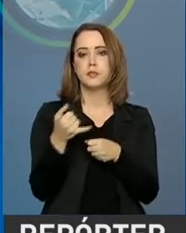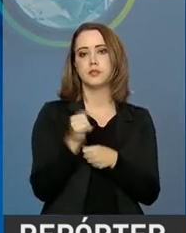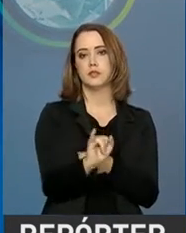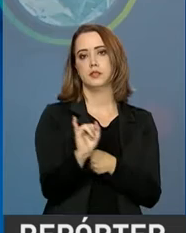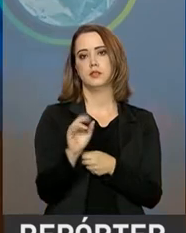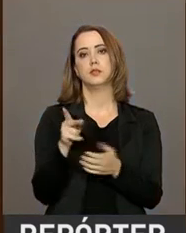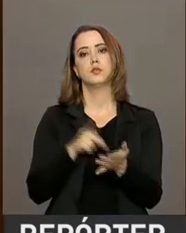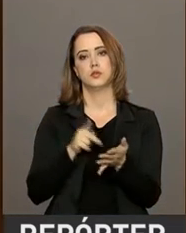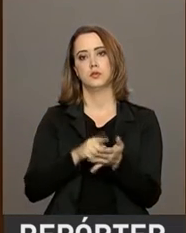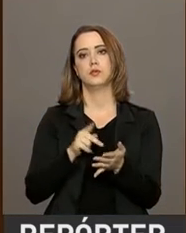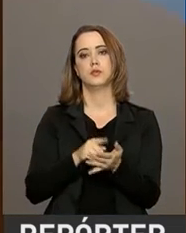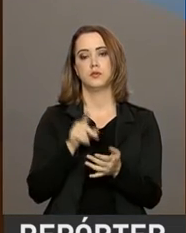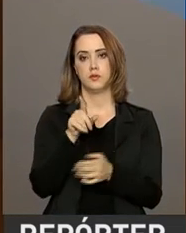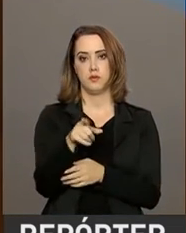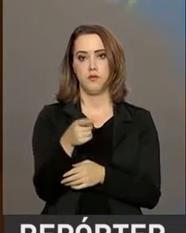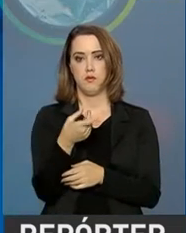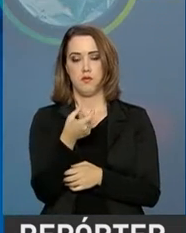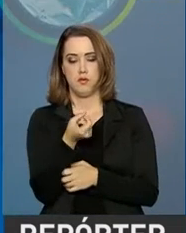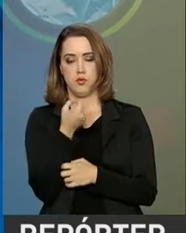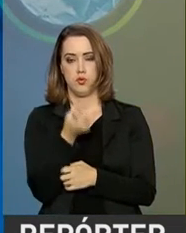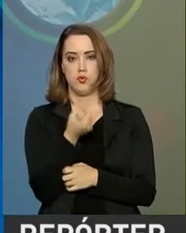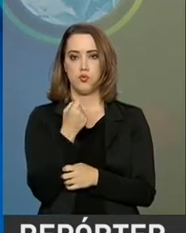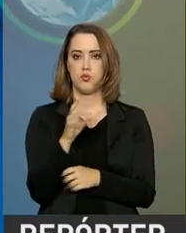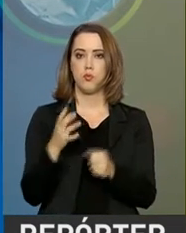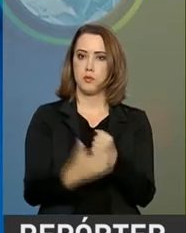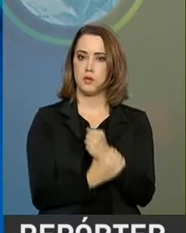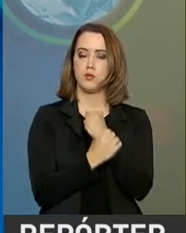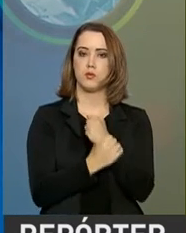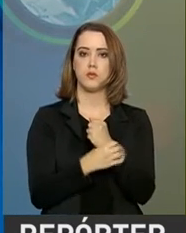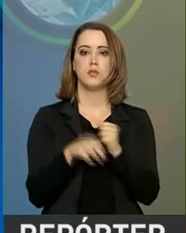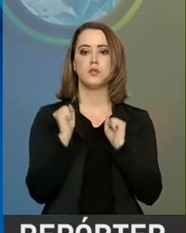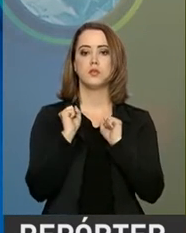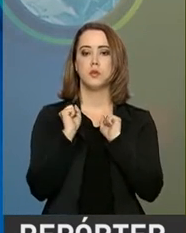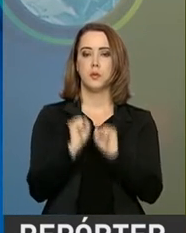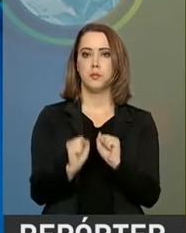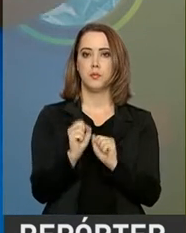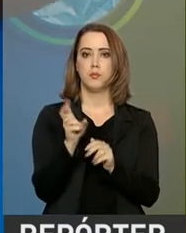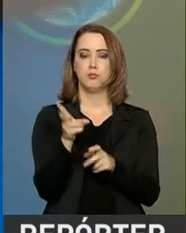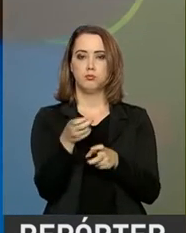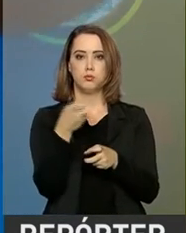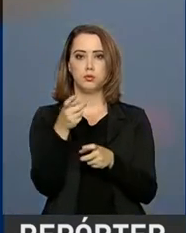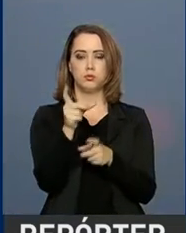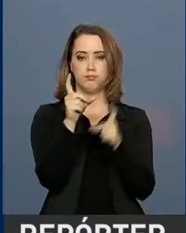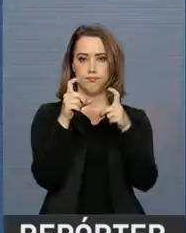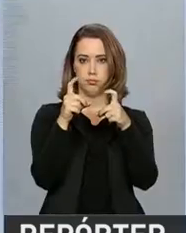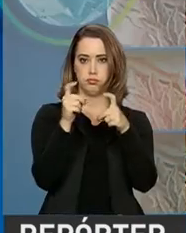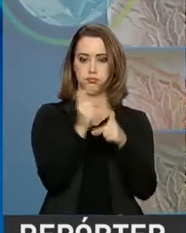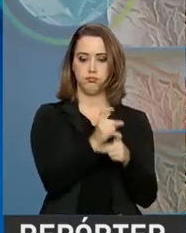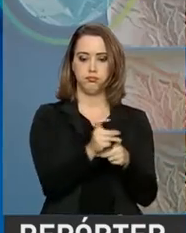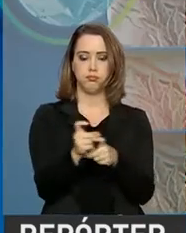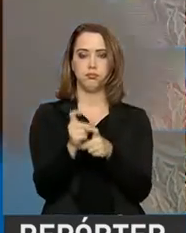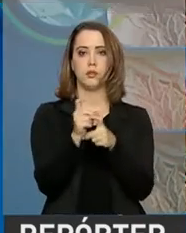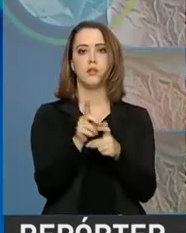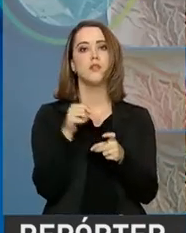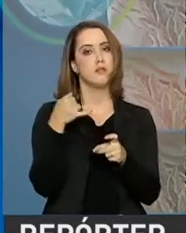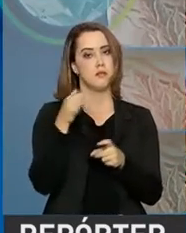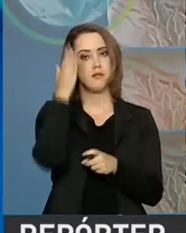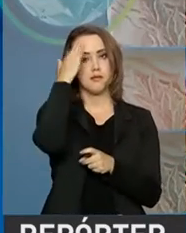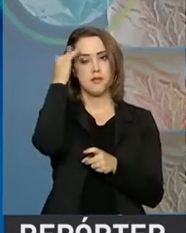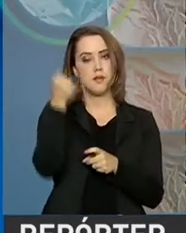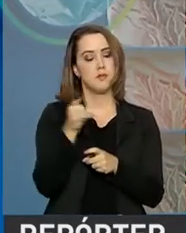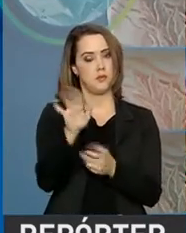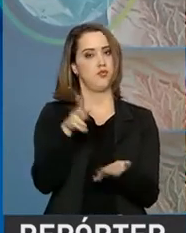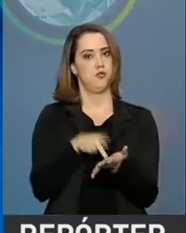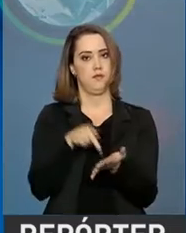segurança uma das utilidades do programa habilita a câmera do celular para o reconhecimento automático da nota de olho em